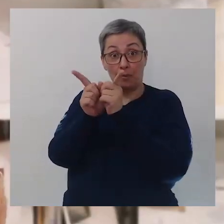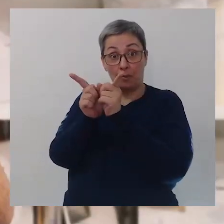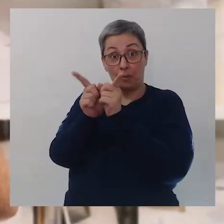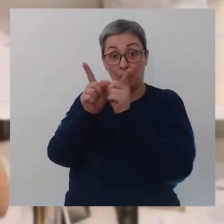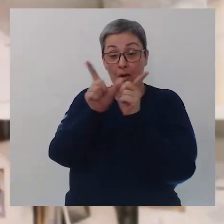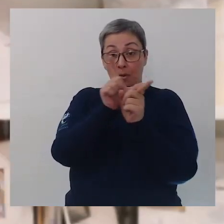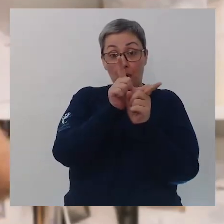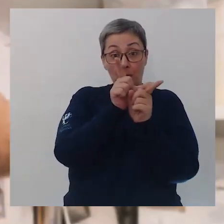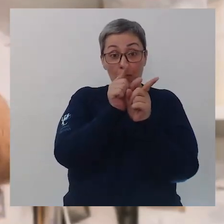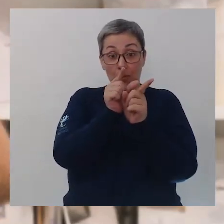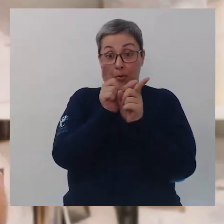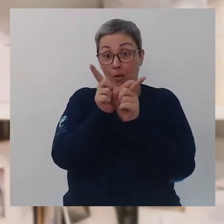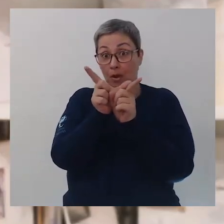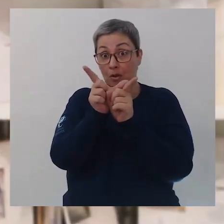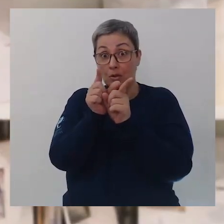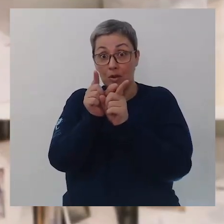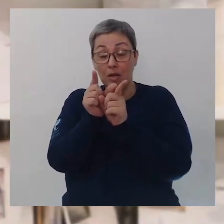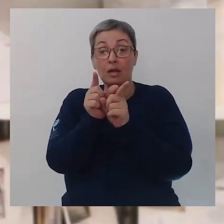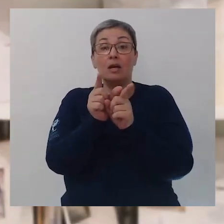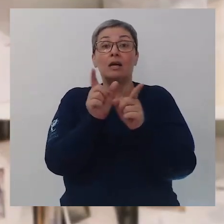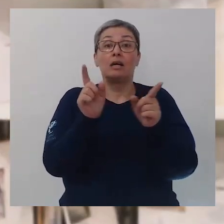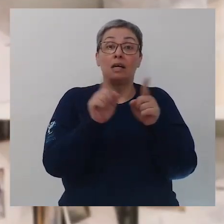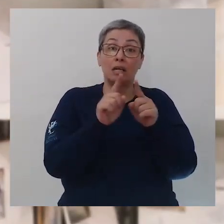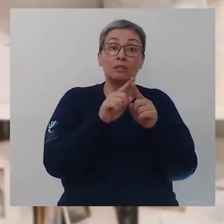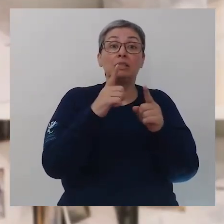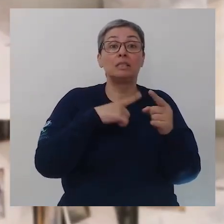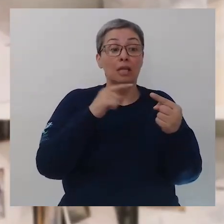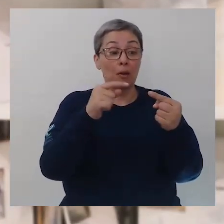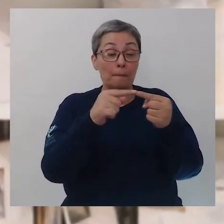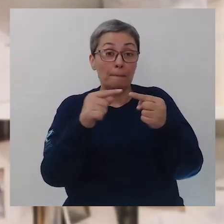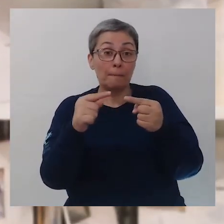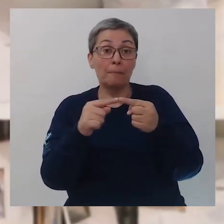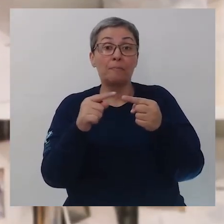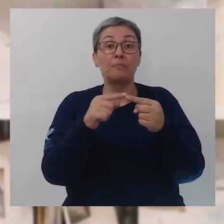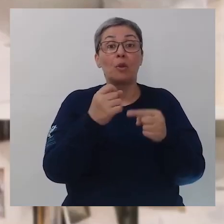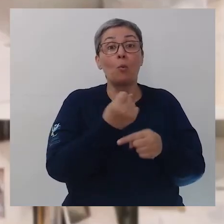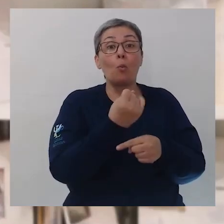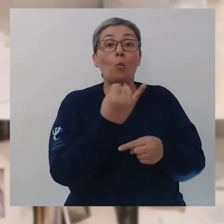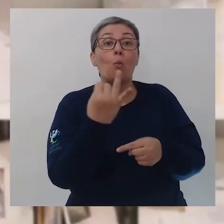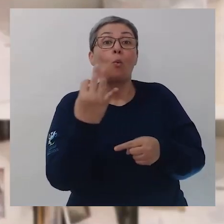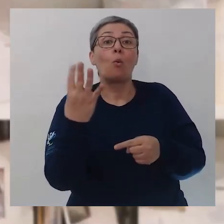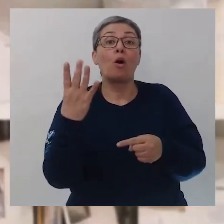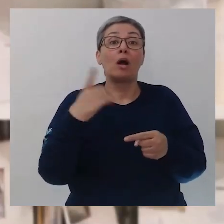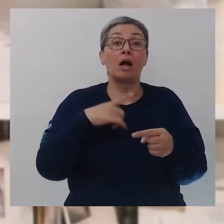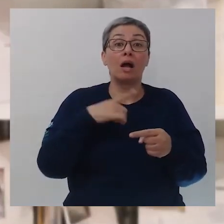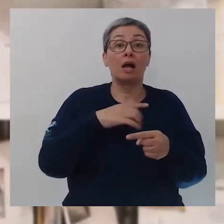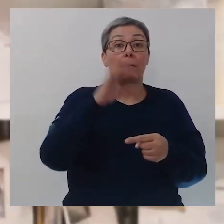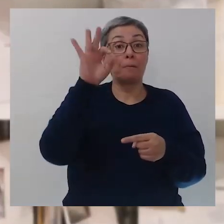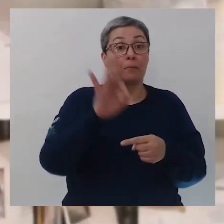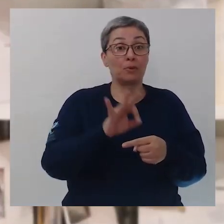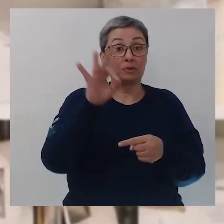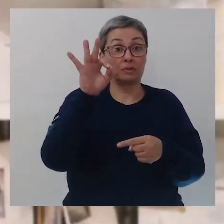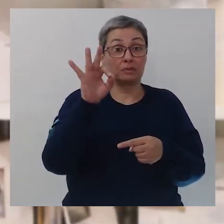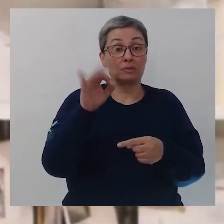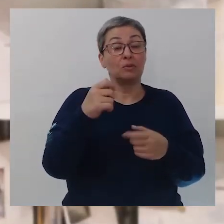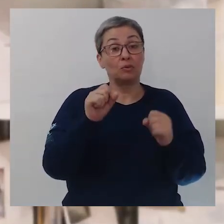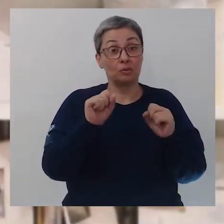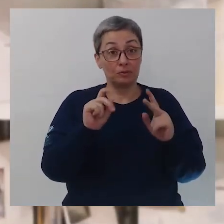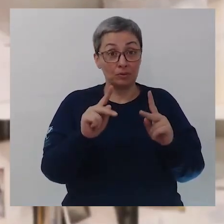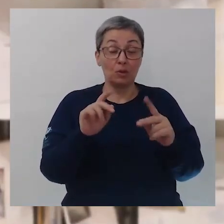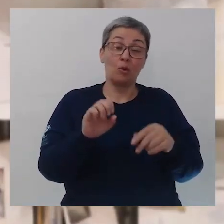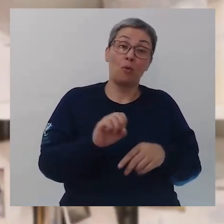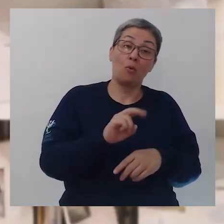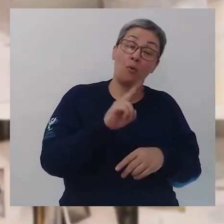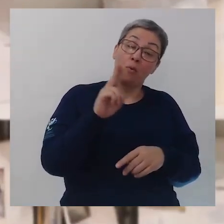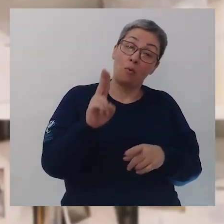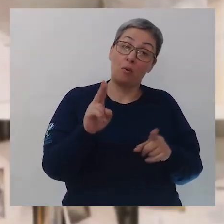né? O tamanho dos pedaços da pizza está relacionado às porcentagens, ok?